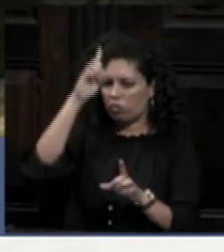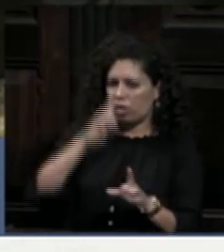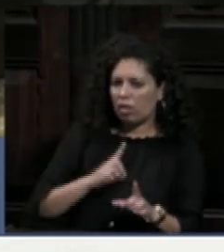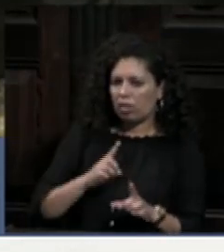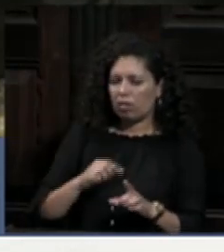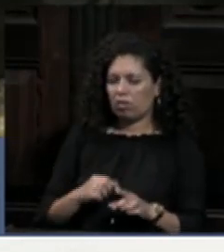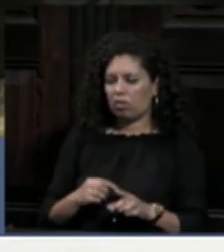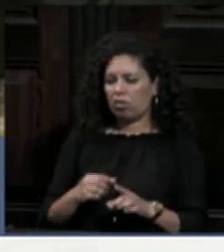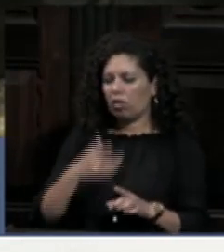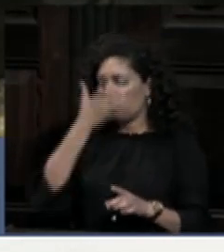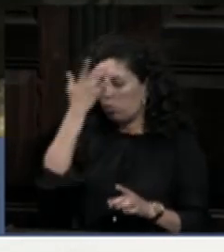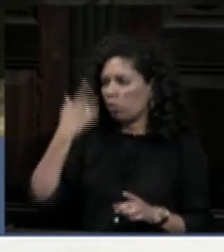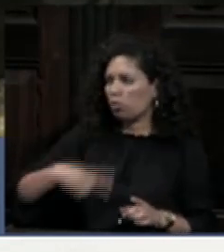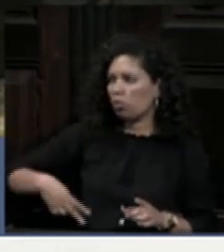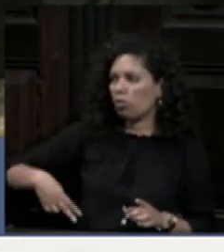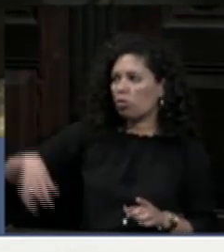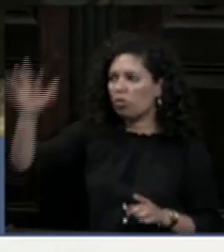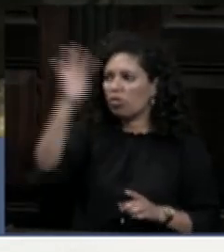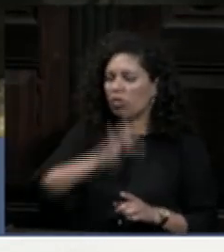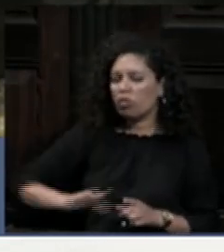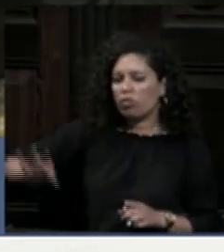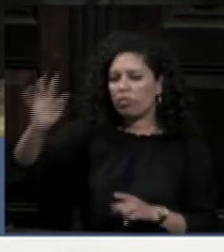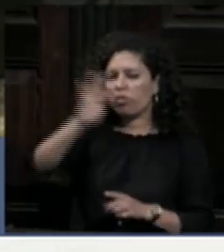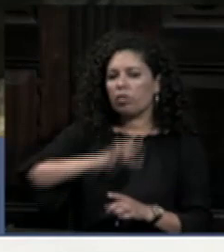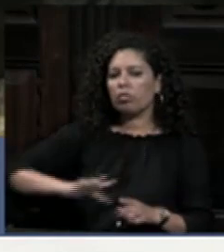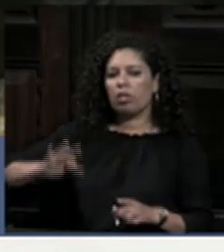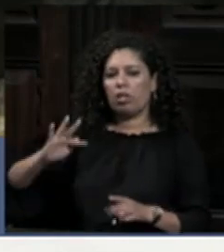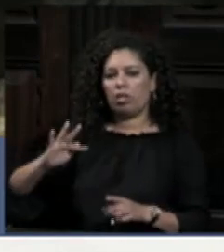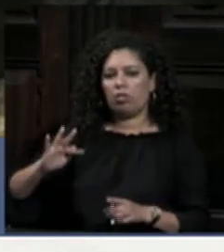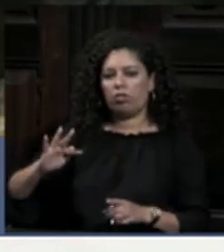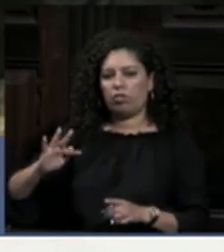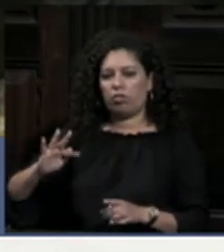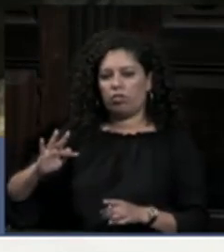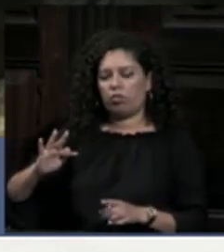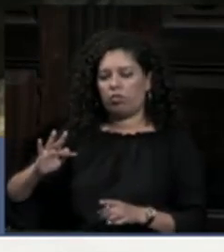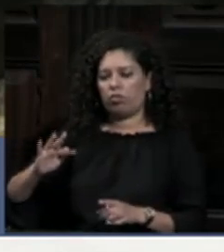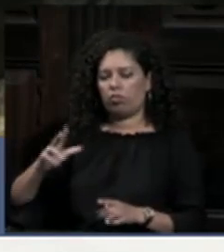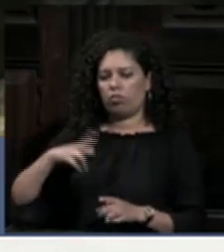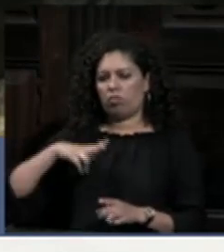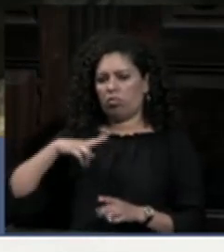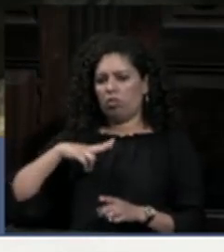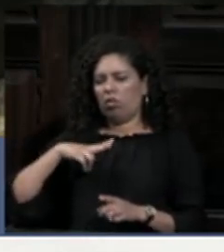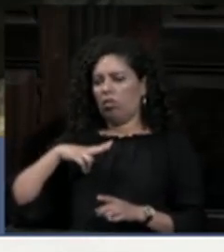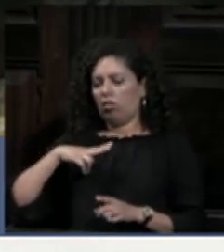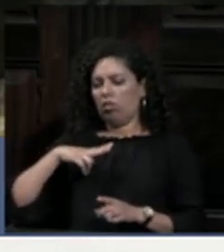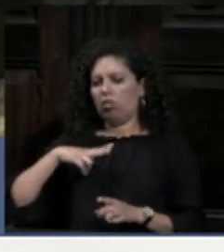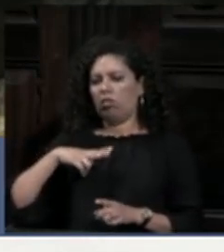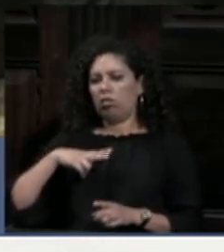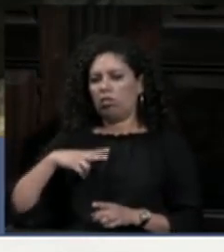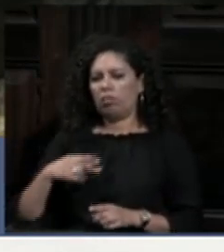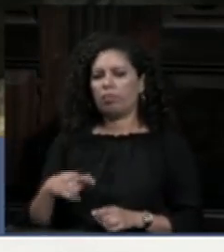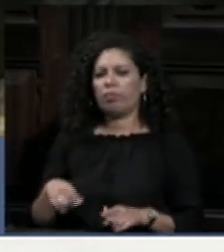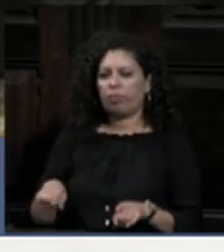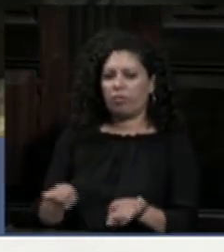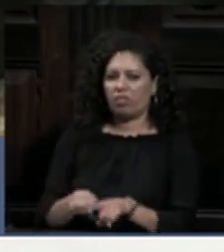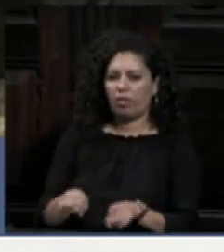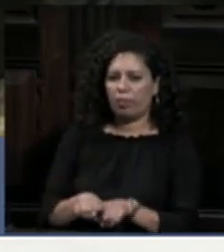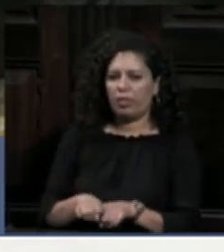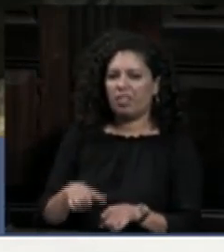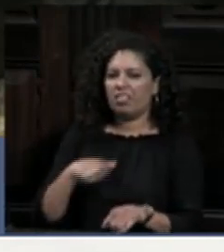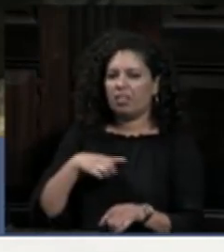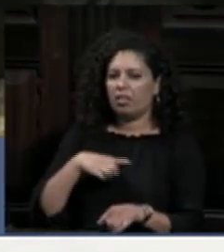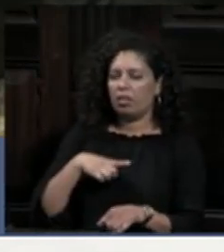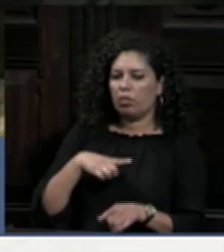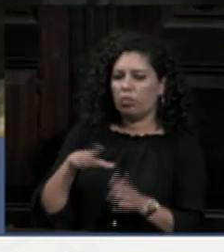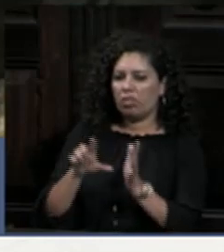universitário tantas universidades públicas quanto as particulares então além das cotas ainda temos o passe